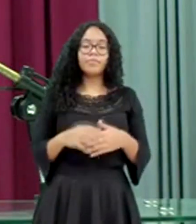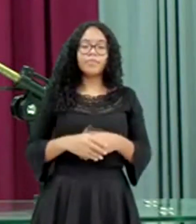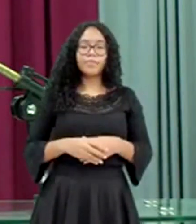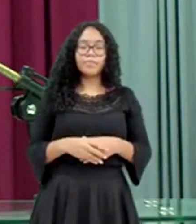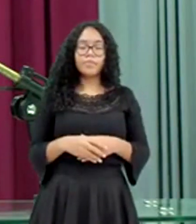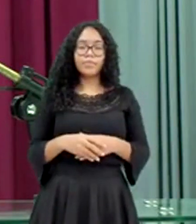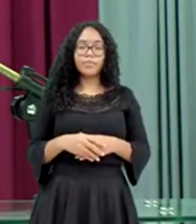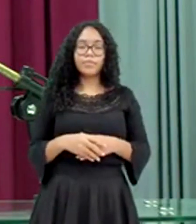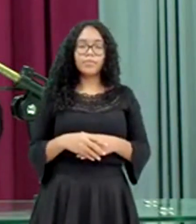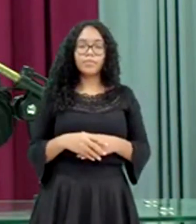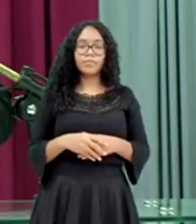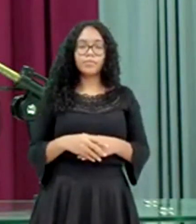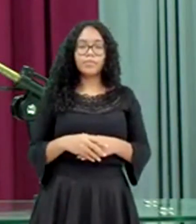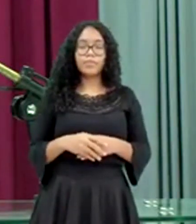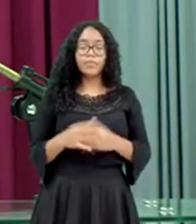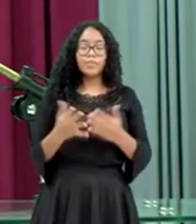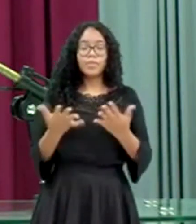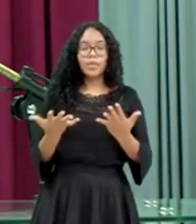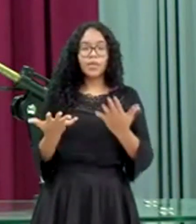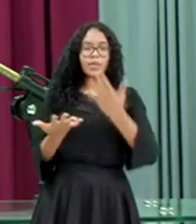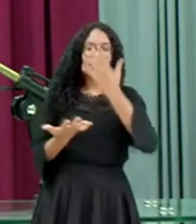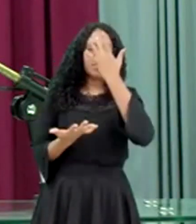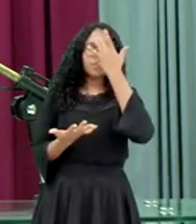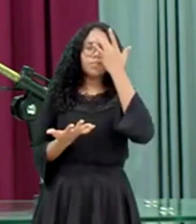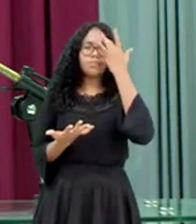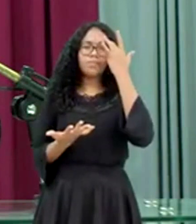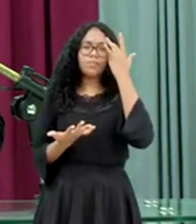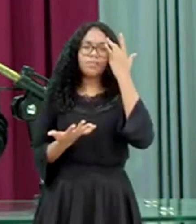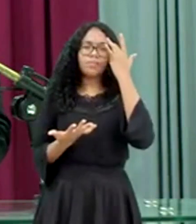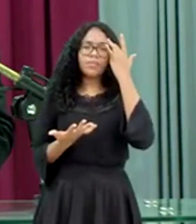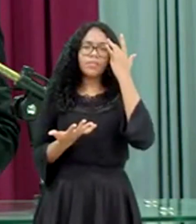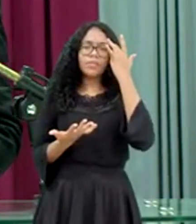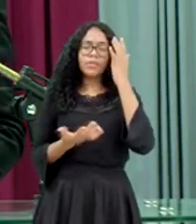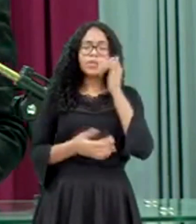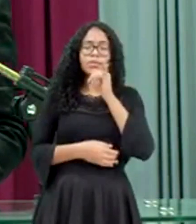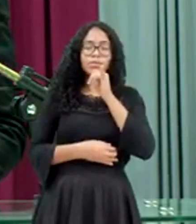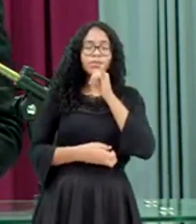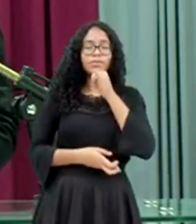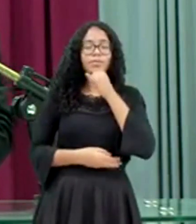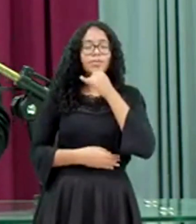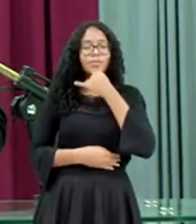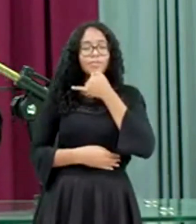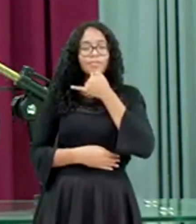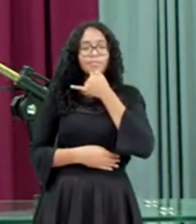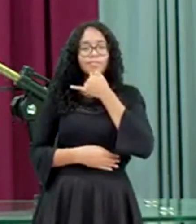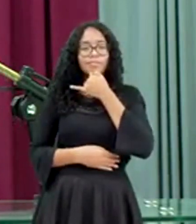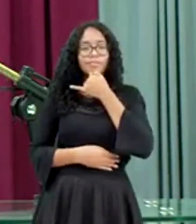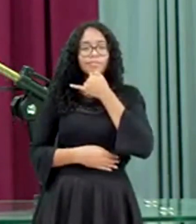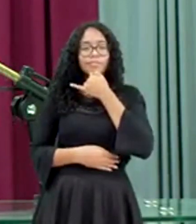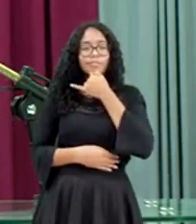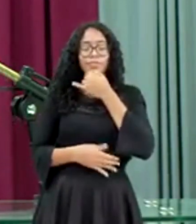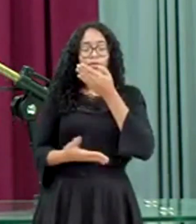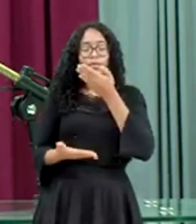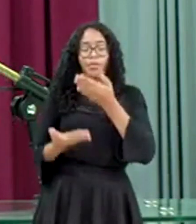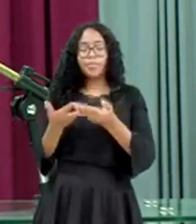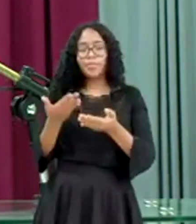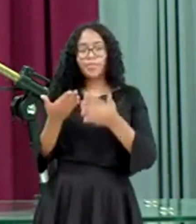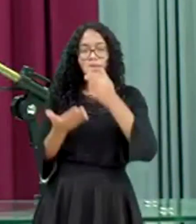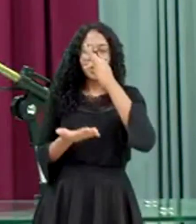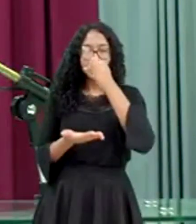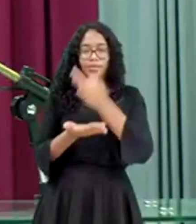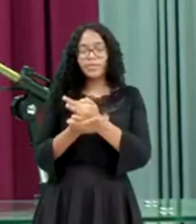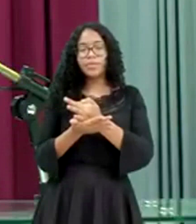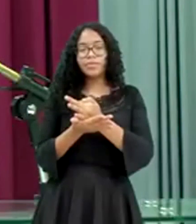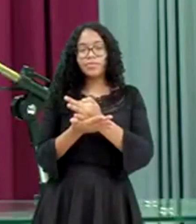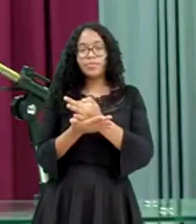Quando as pessoas estão desanimadas, quando elas perdem a fé,